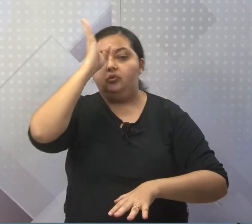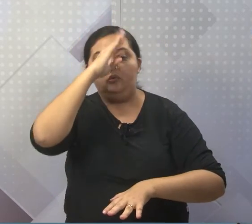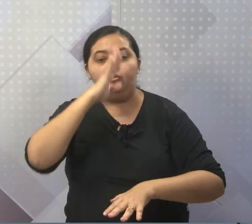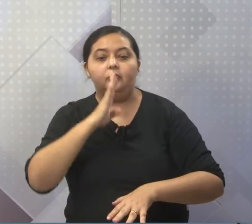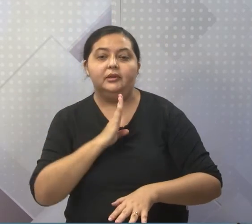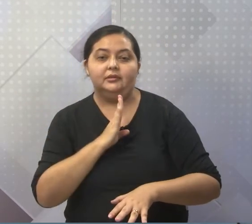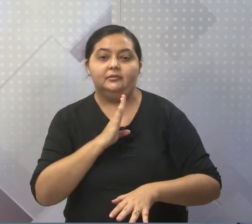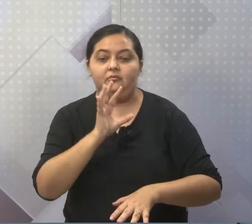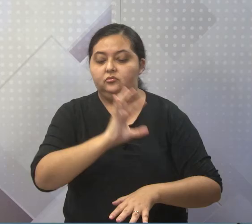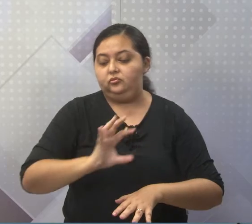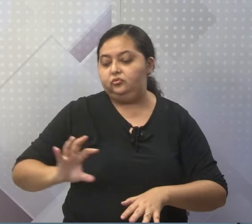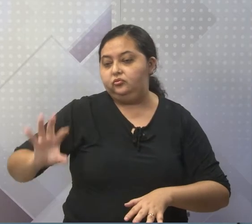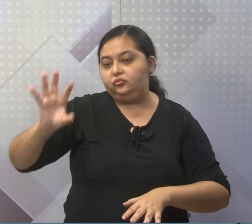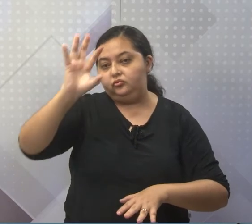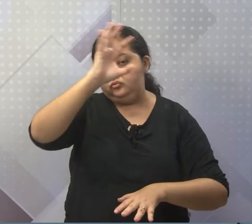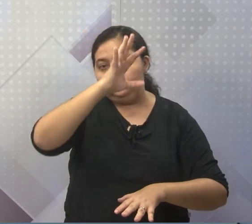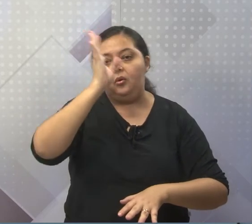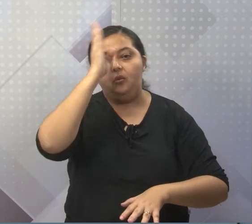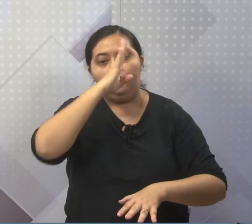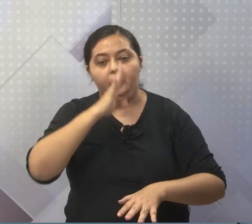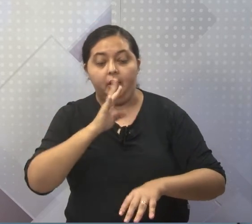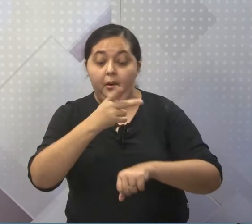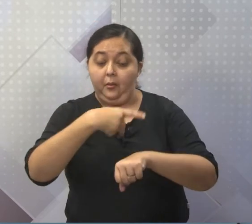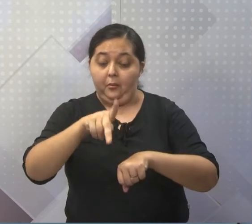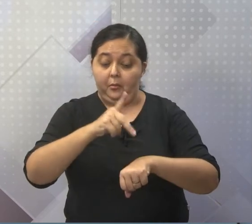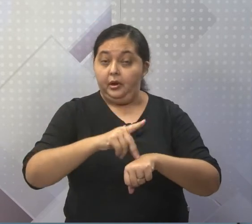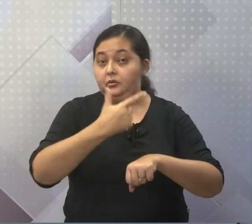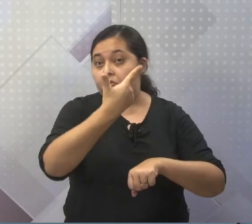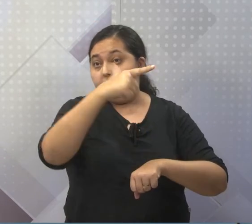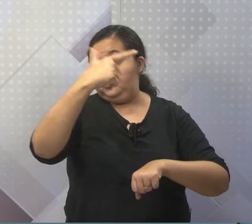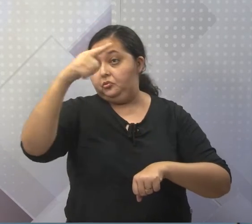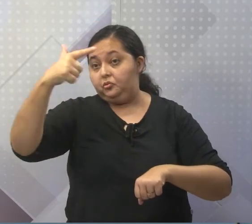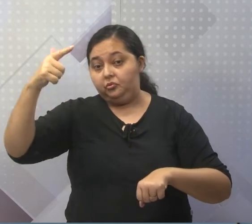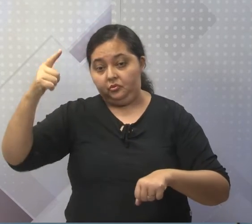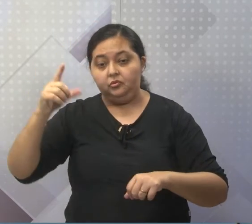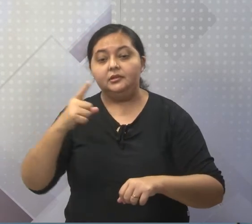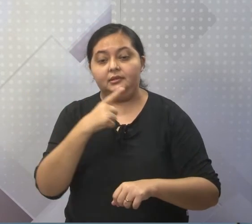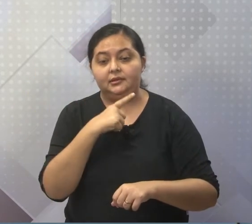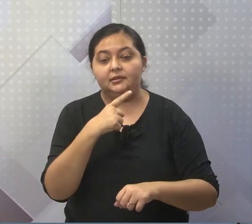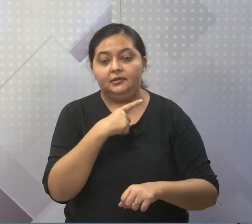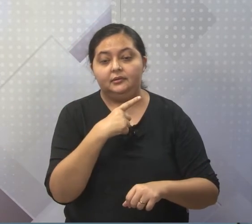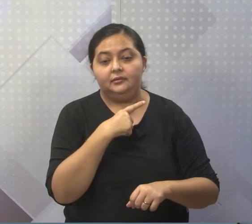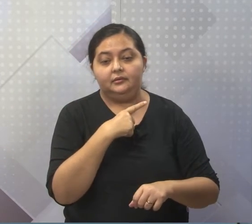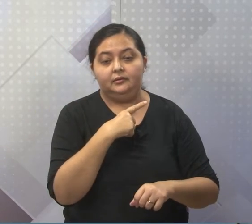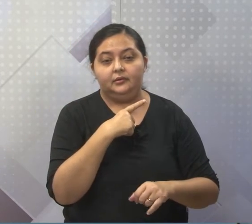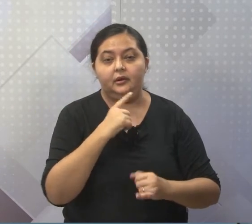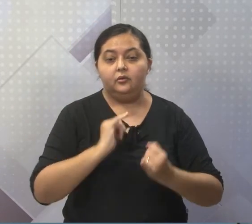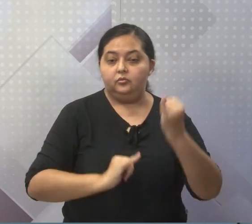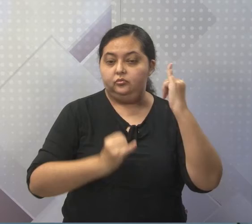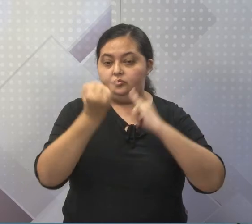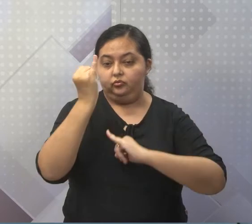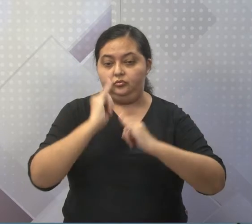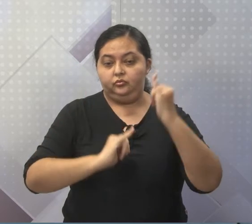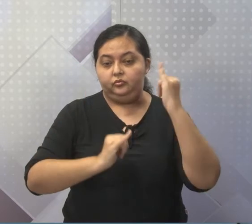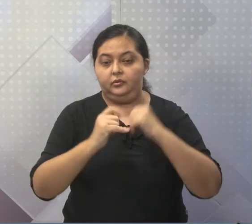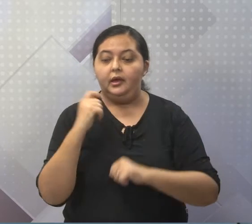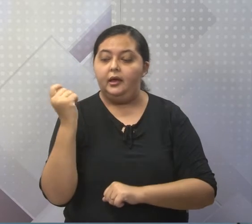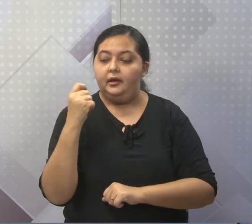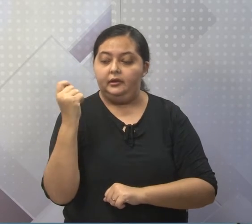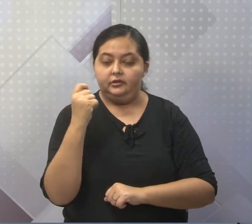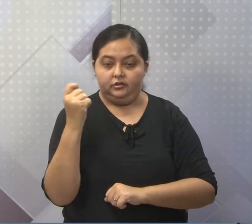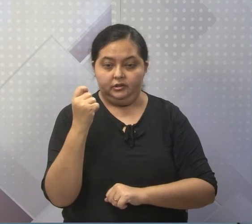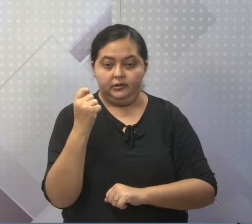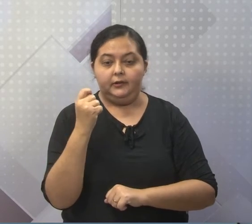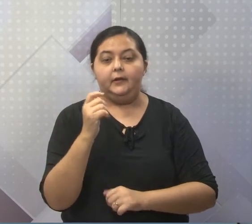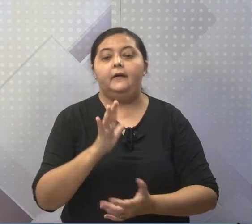até para desenvolver também outros países também tem esse mesmo processo de descentralização industrial a Argentina tem